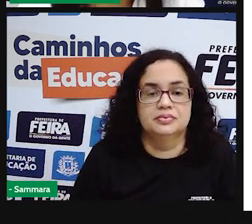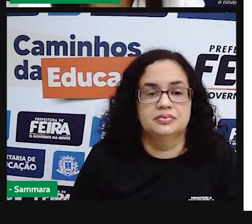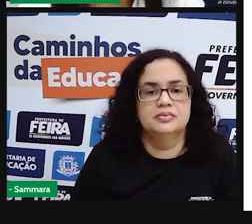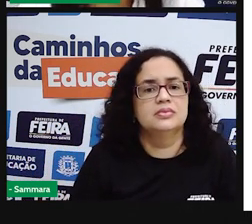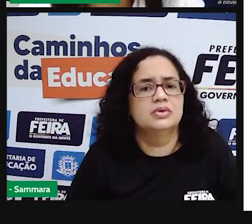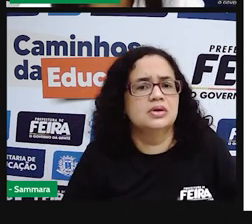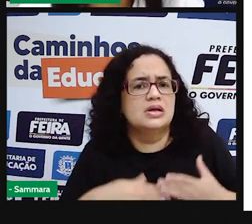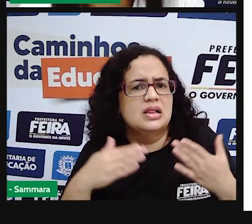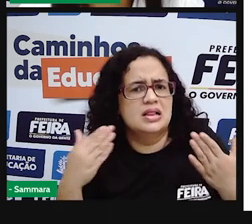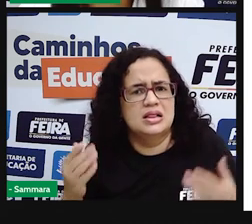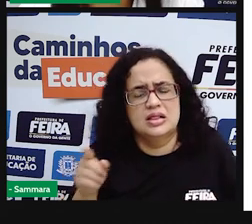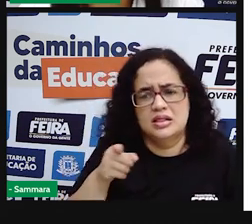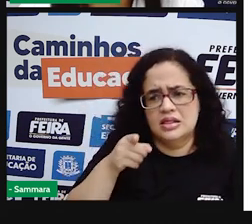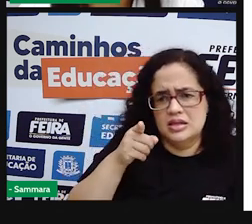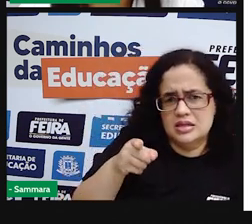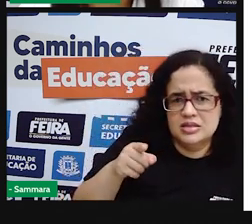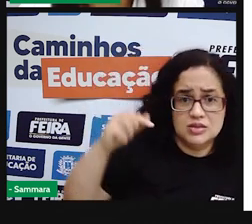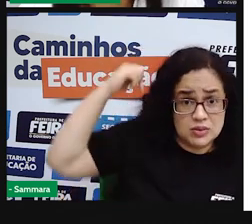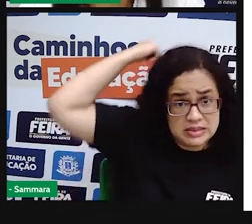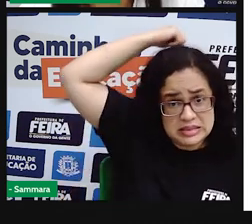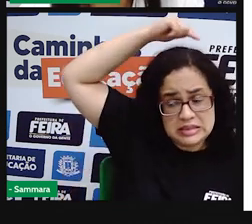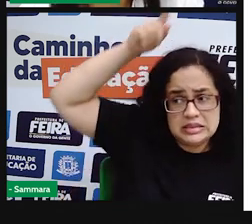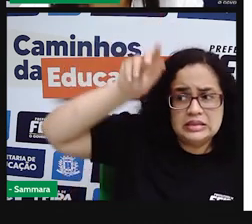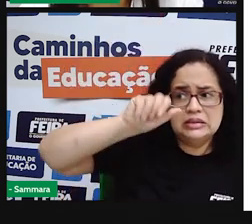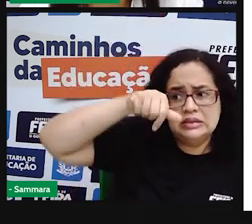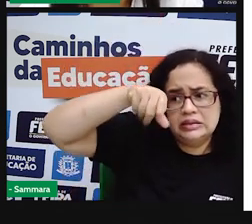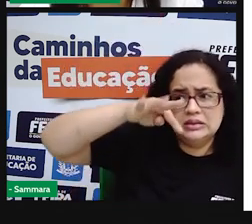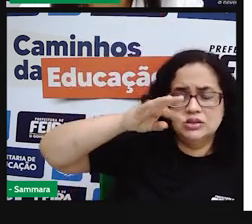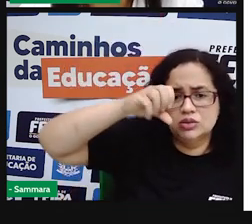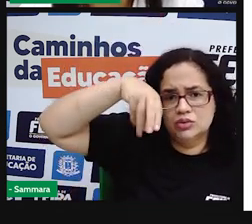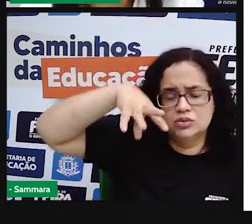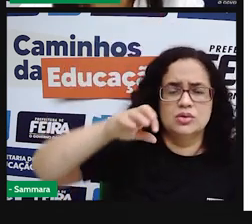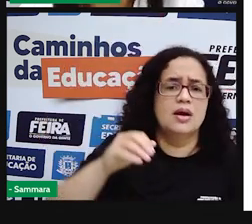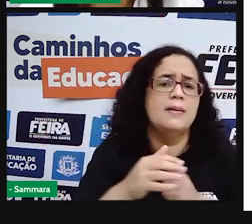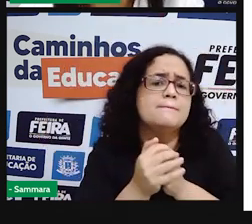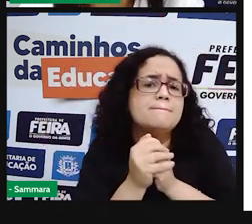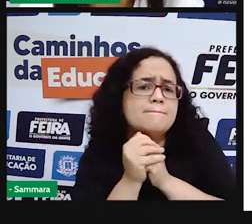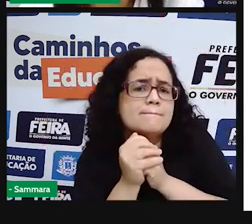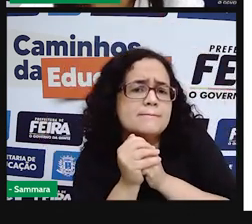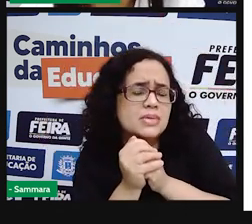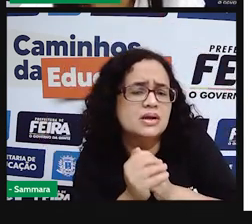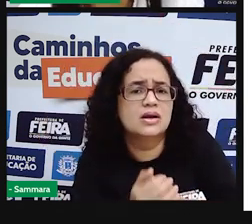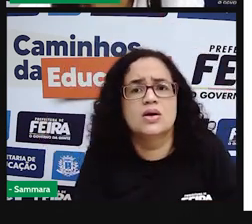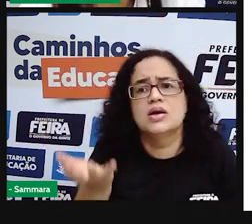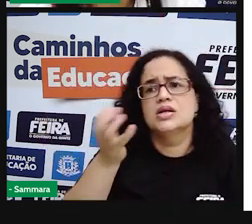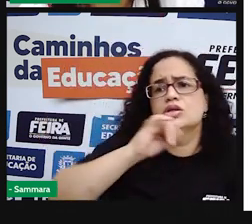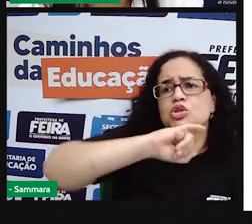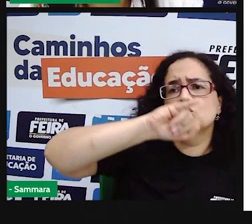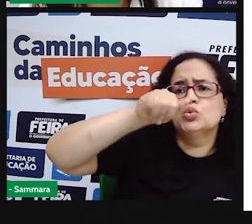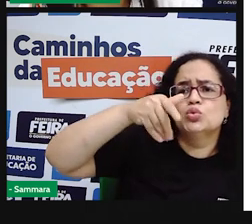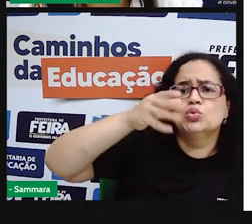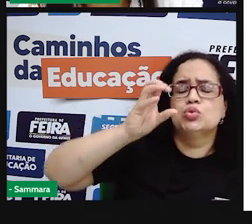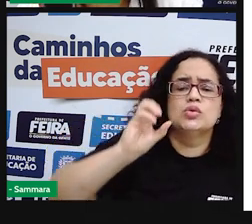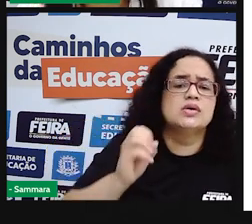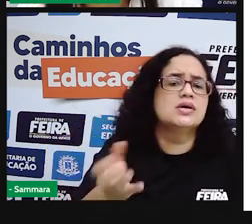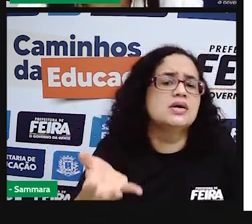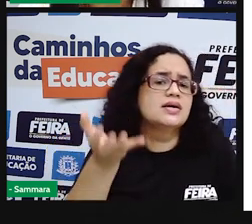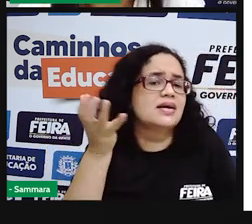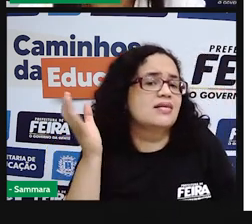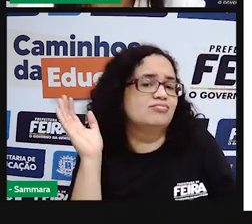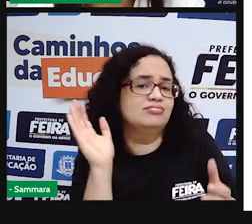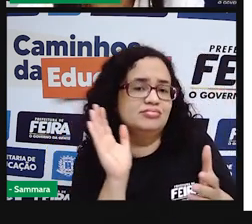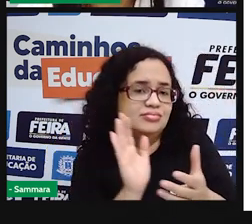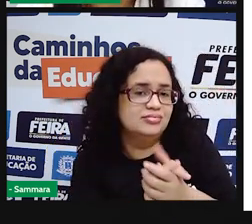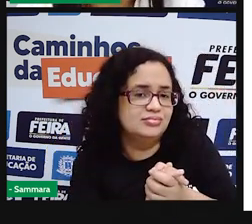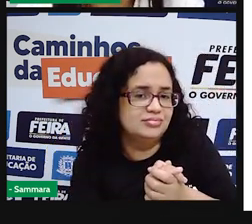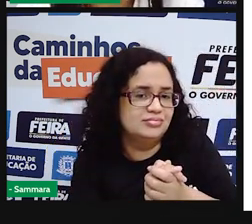Isso lá é com Santo Antônio, ó. Eu pedi numa oração ao querido São João que me desse um matrimônio. São